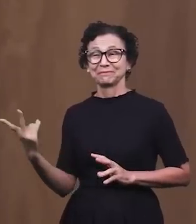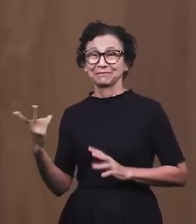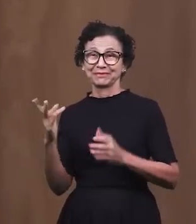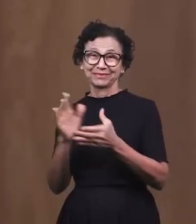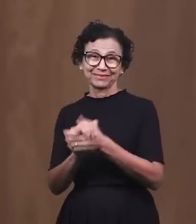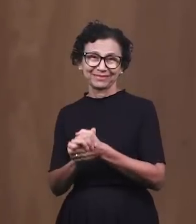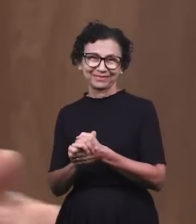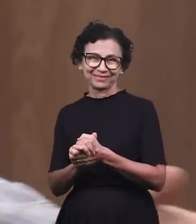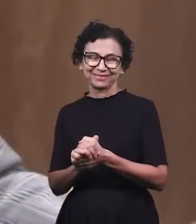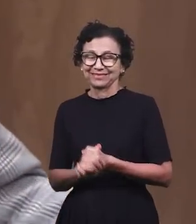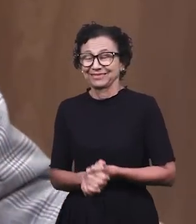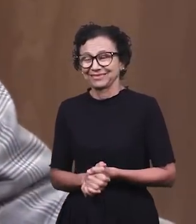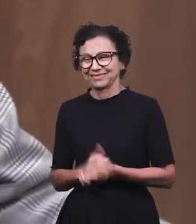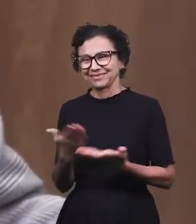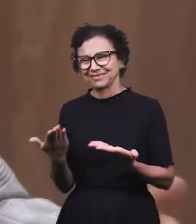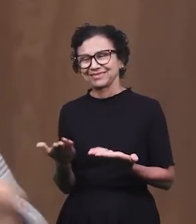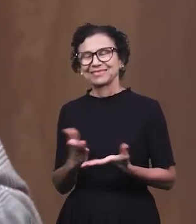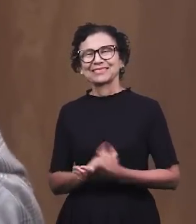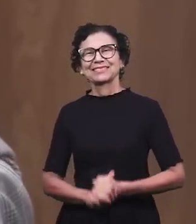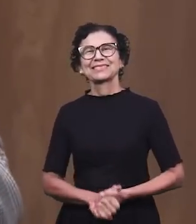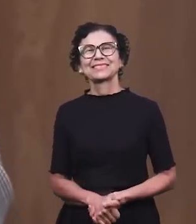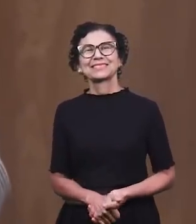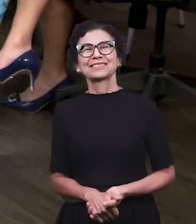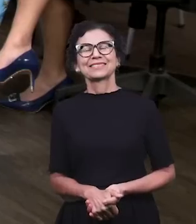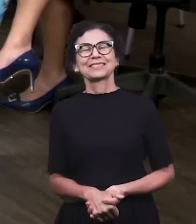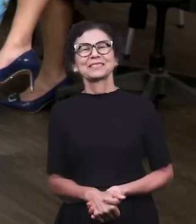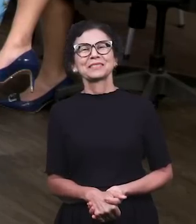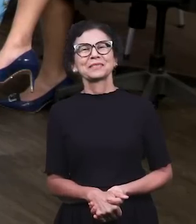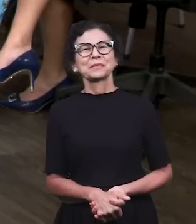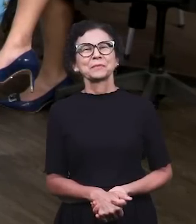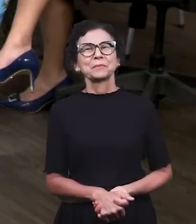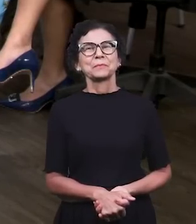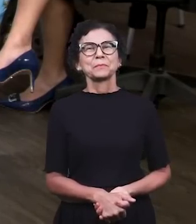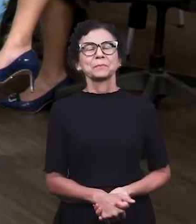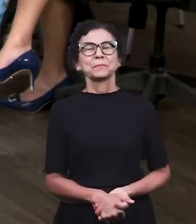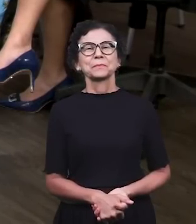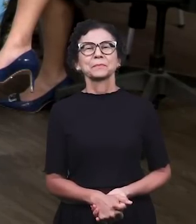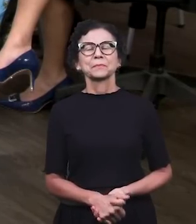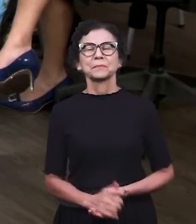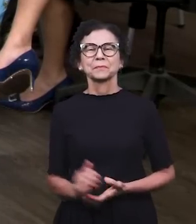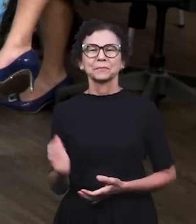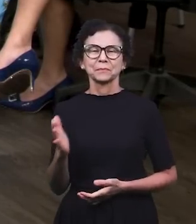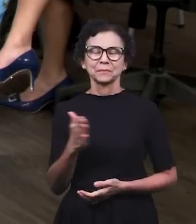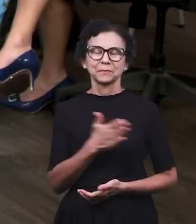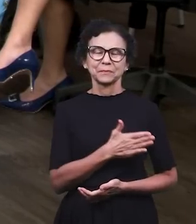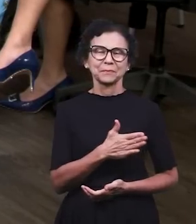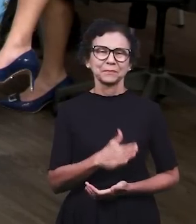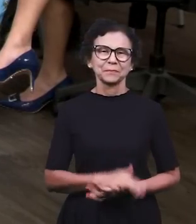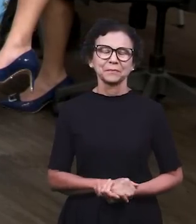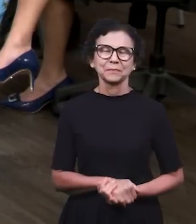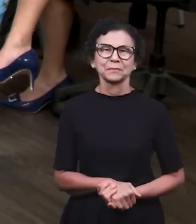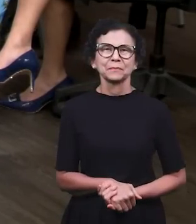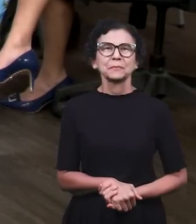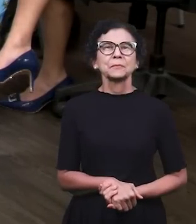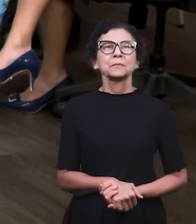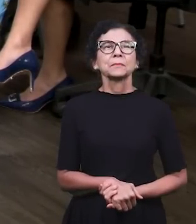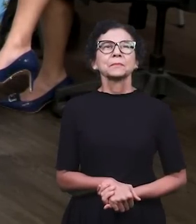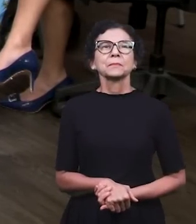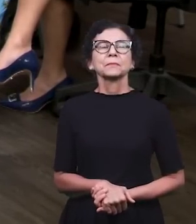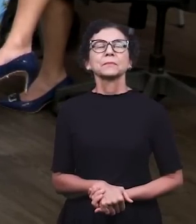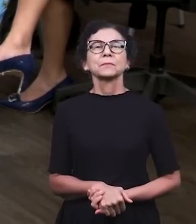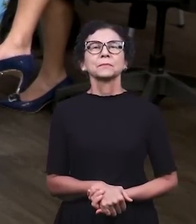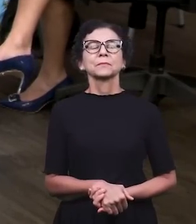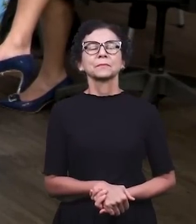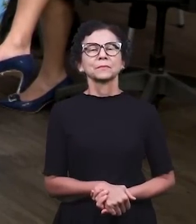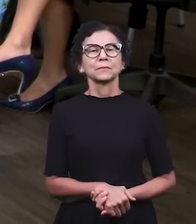acabou casando com ela, né? E foi até poeta e tal. Vejam, o jovem hoje,